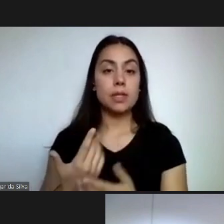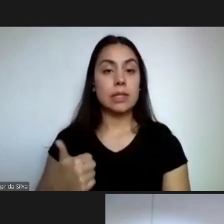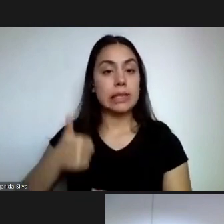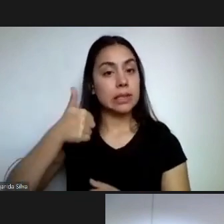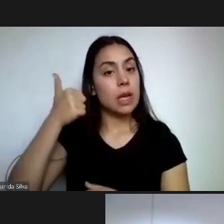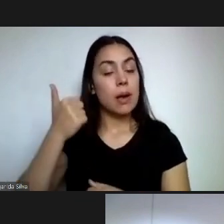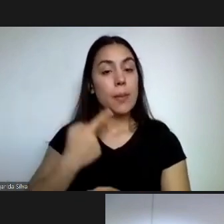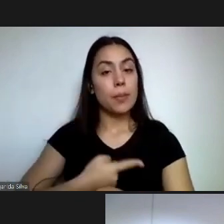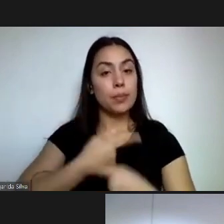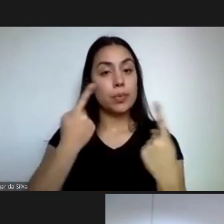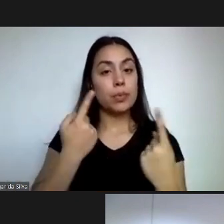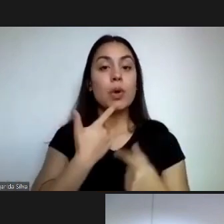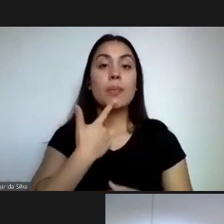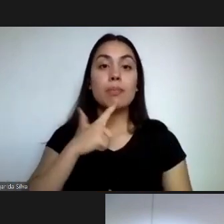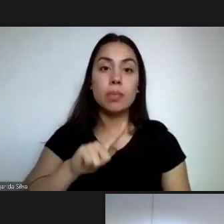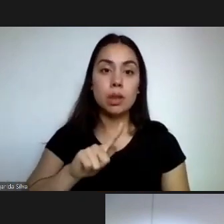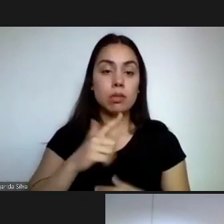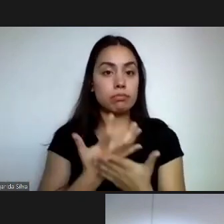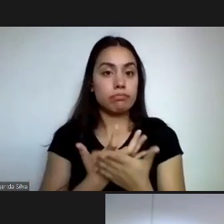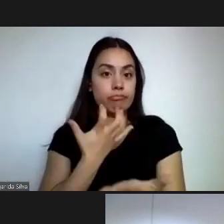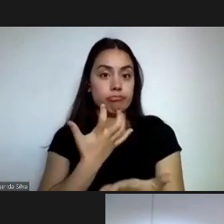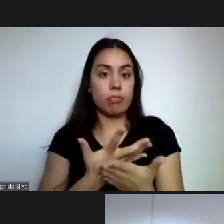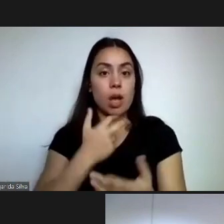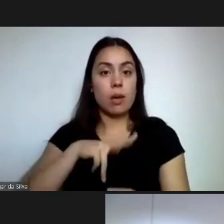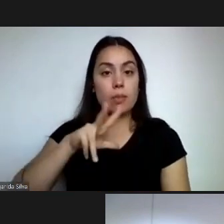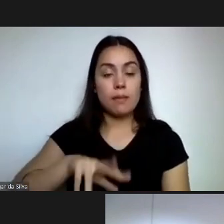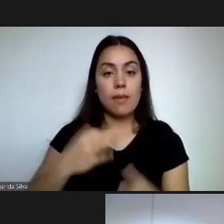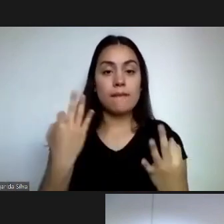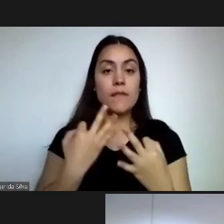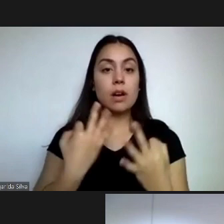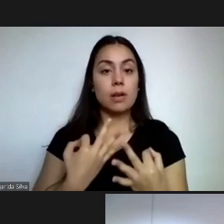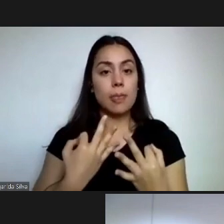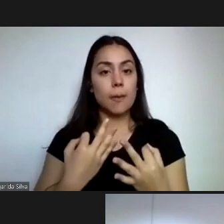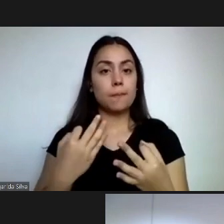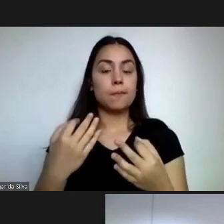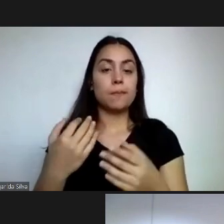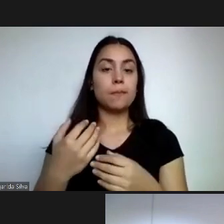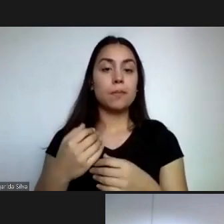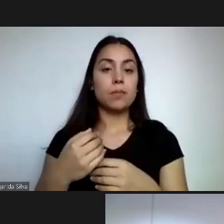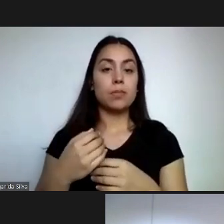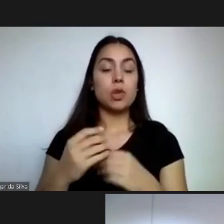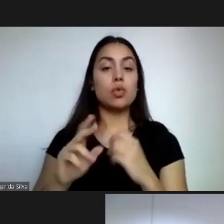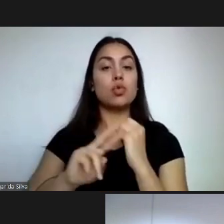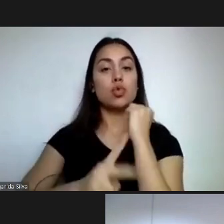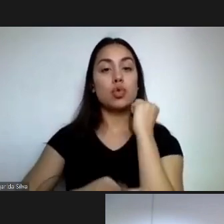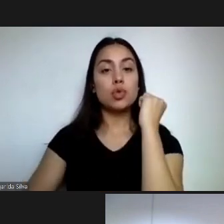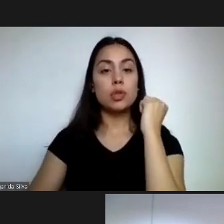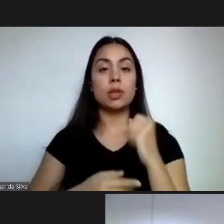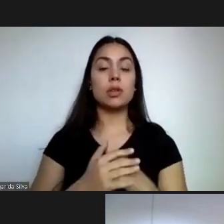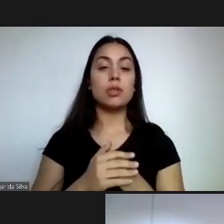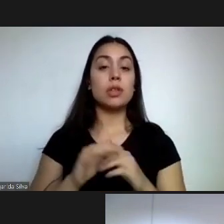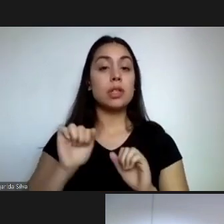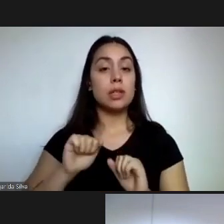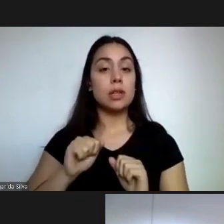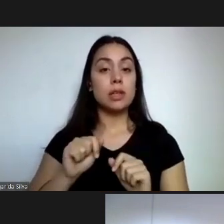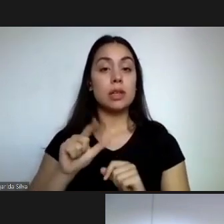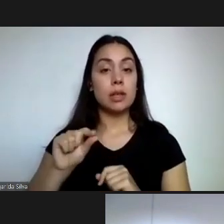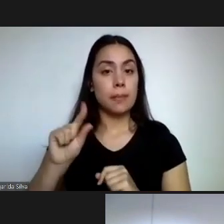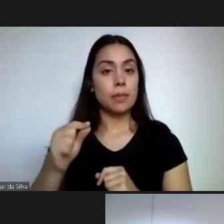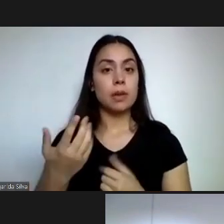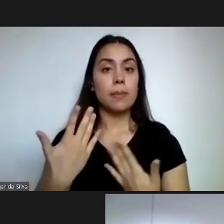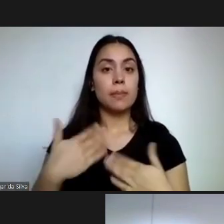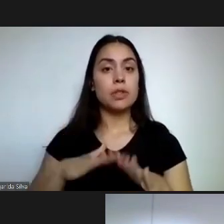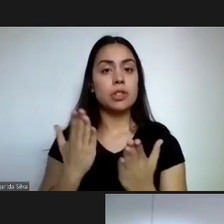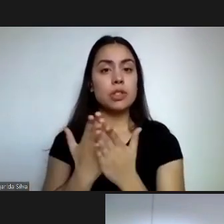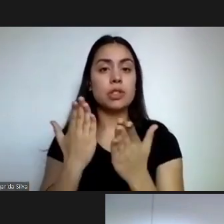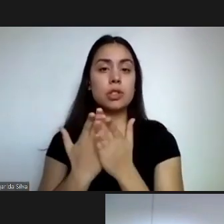de ser uma língua que tem uma presença muito grande em muitos concelhos e municípios e sobretudo nas escolas, não é uma língua que é